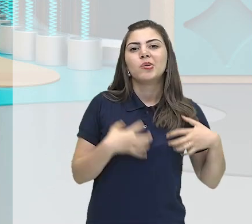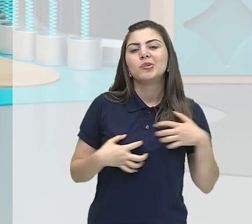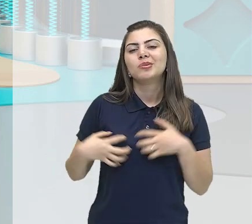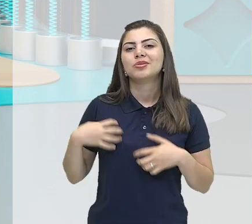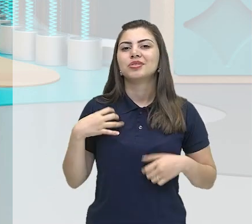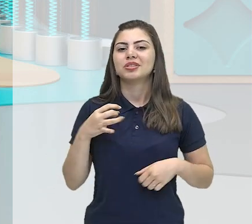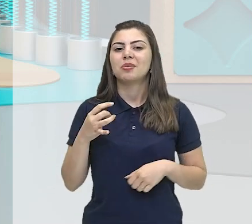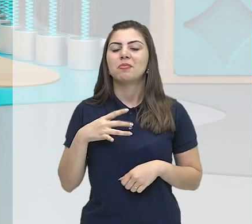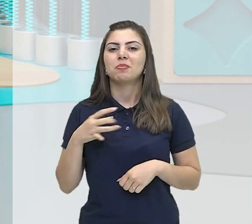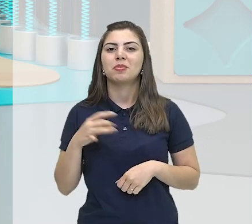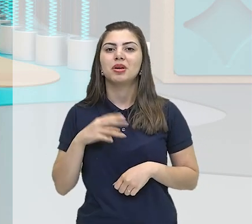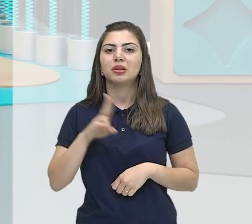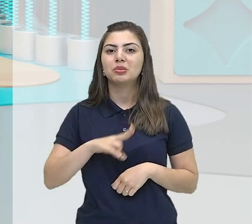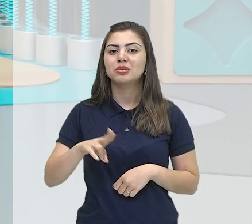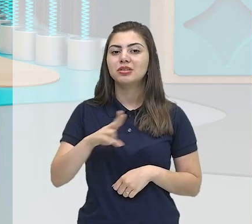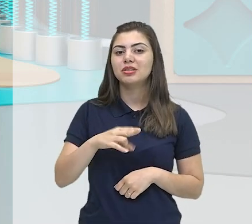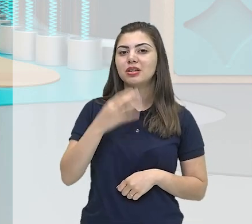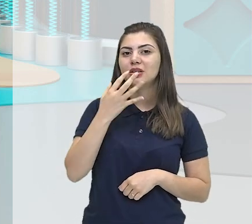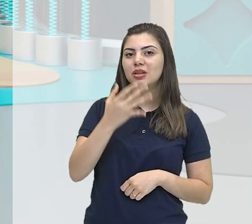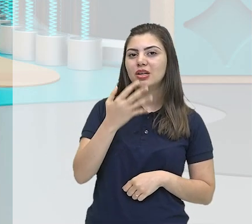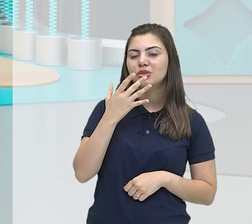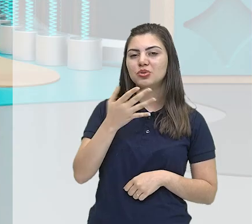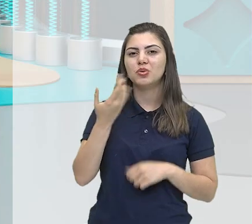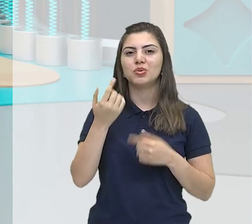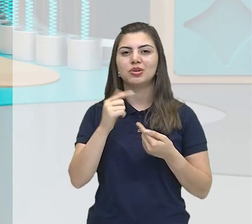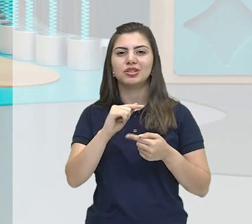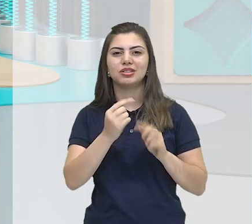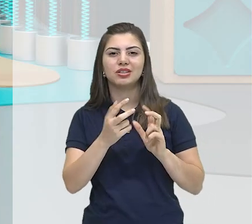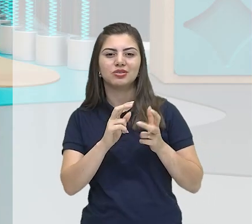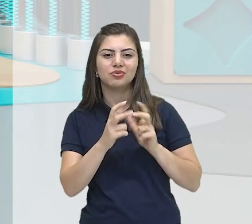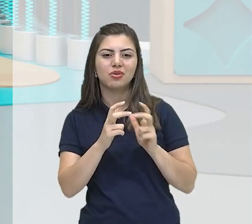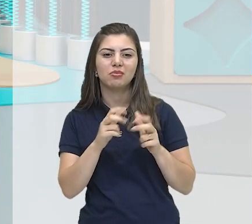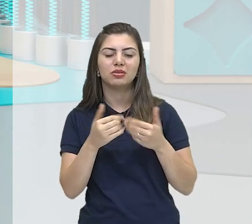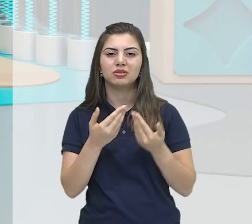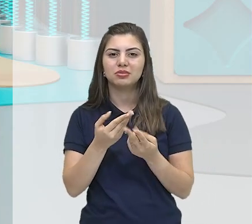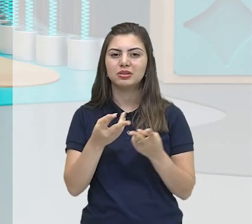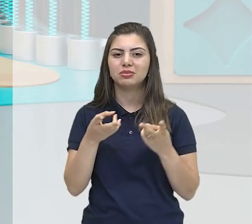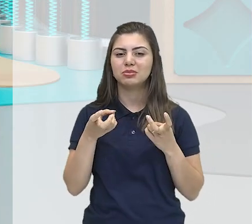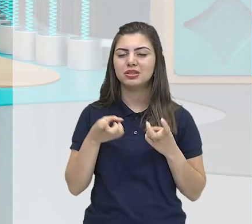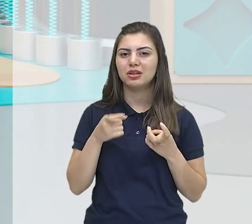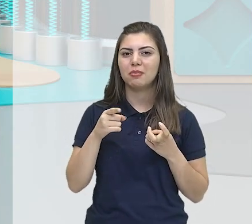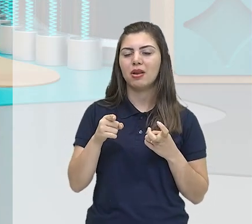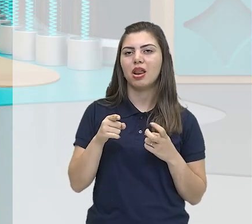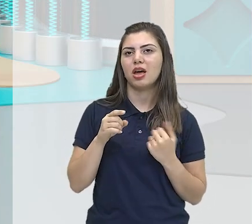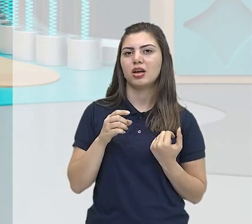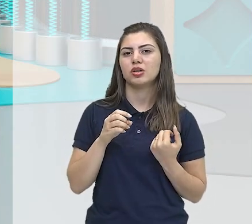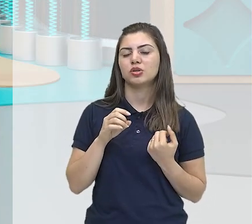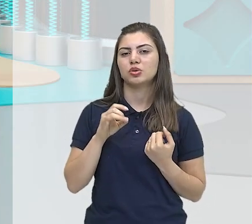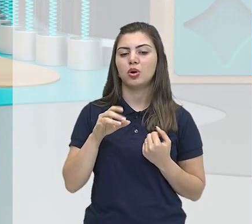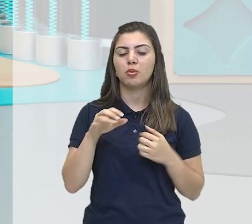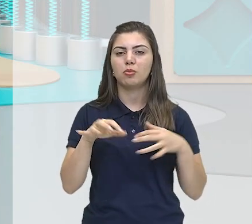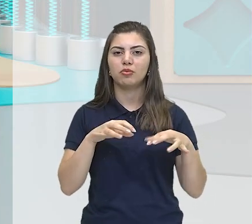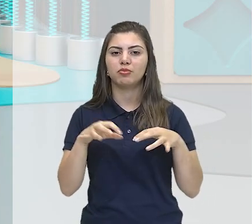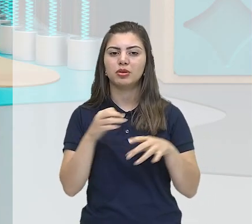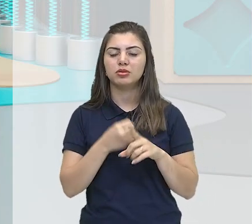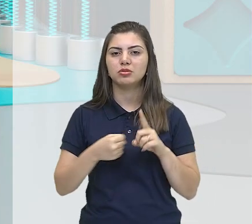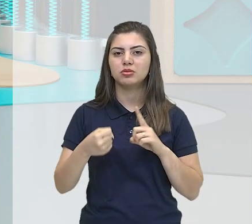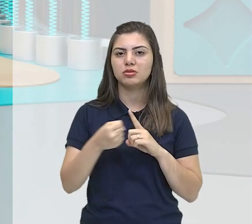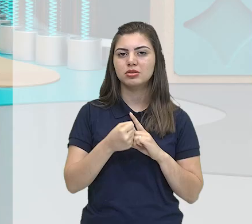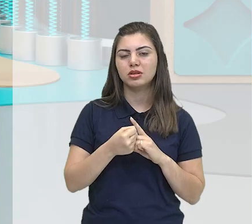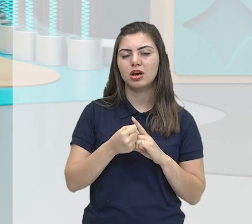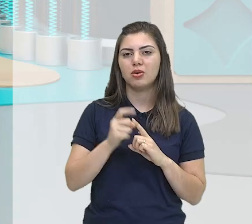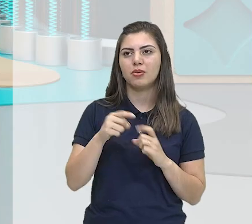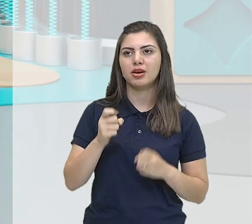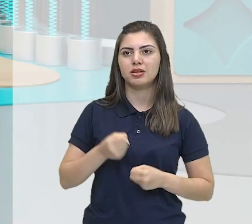Então, através das cores, das formas. Vocês vejam que o expressionismo, ele não retrata a realidade,